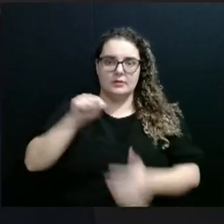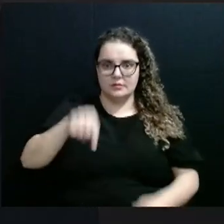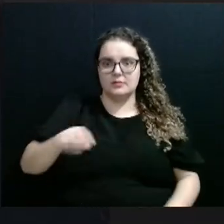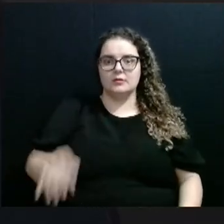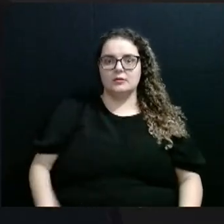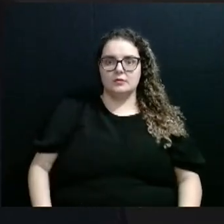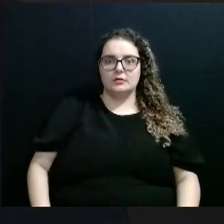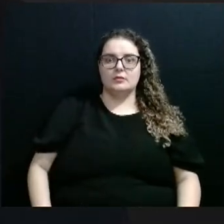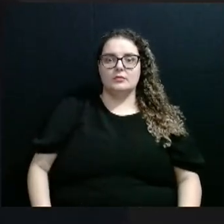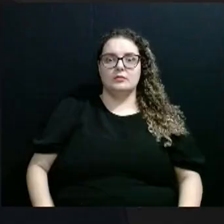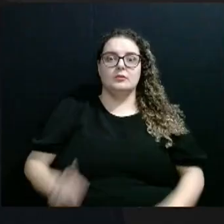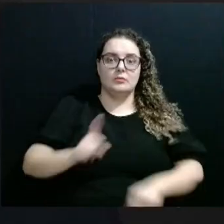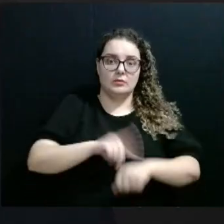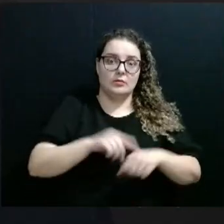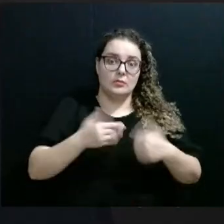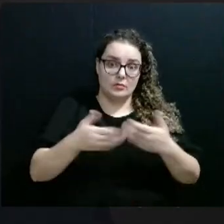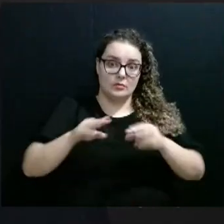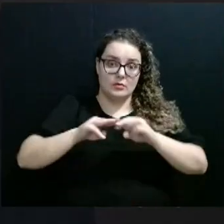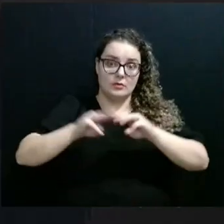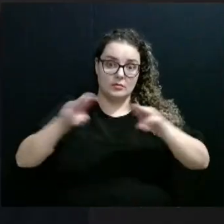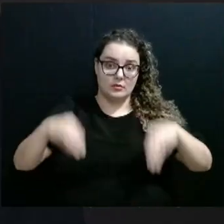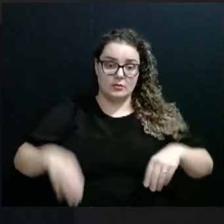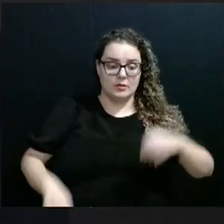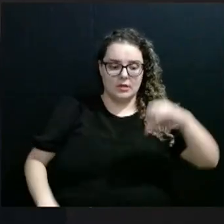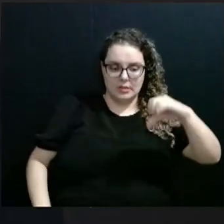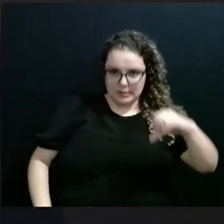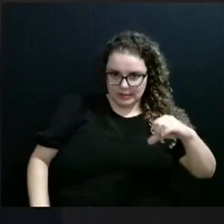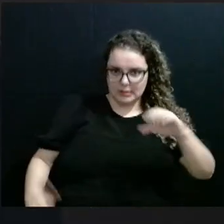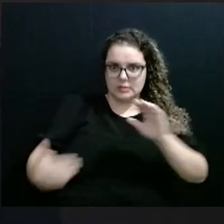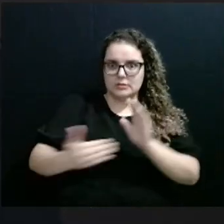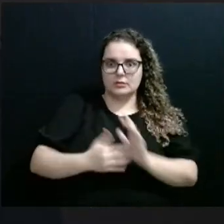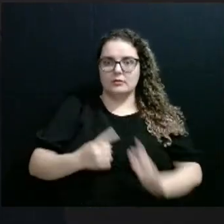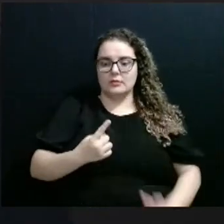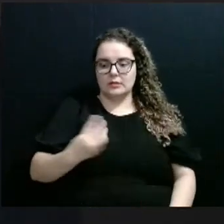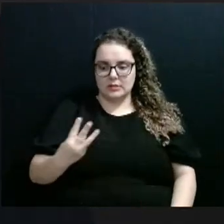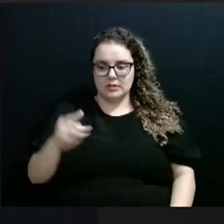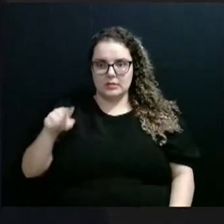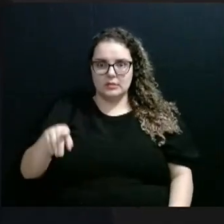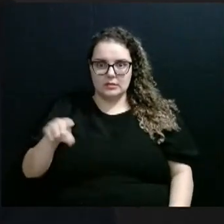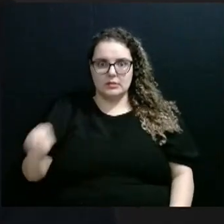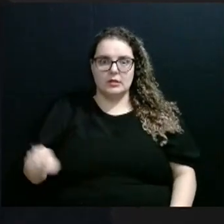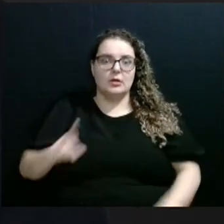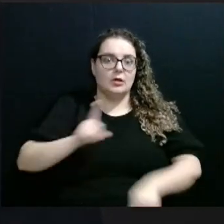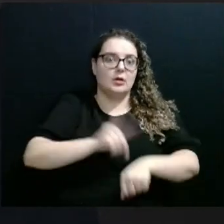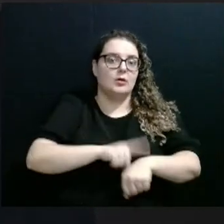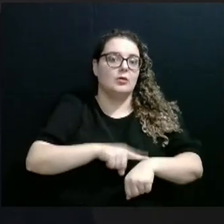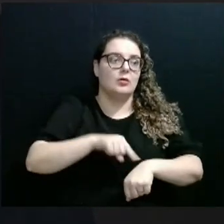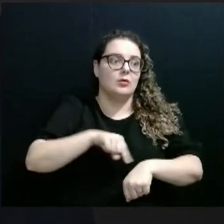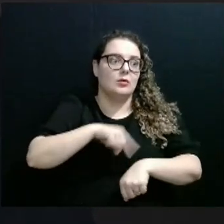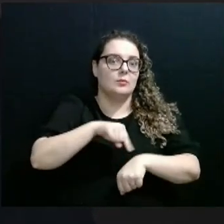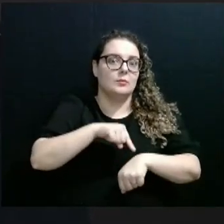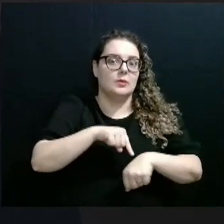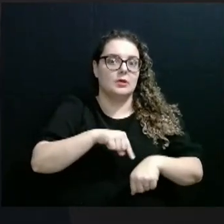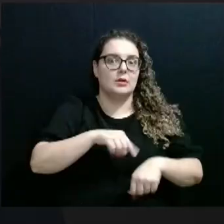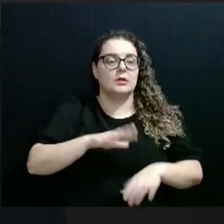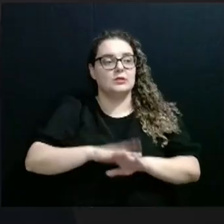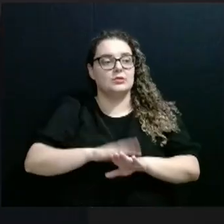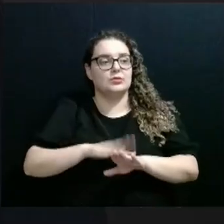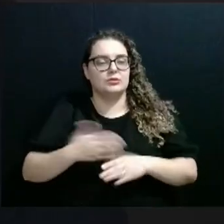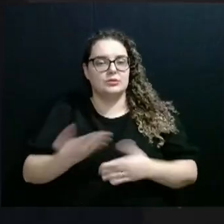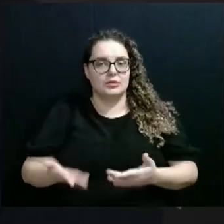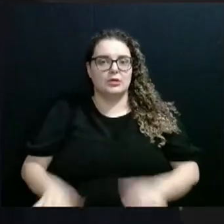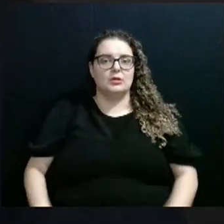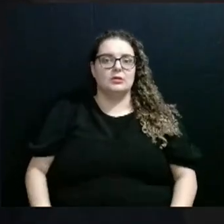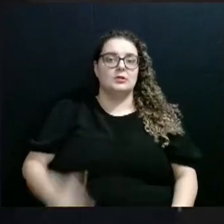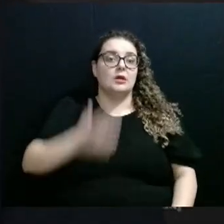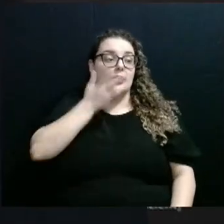do museu, que é das 9 até as 13 horas. Quanto tempo dura aí essa atividade? As atividades que as crianças vão fazer